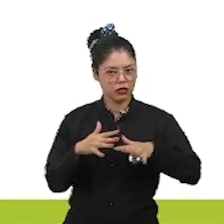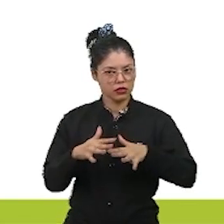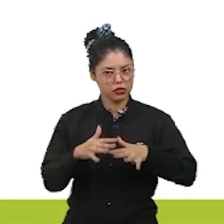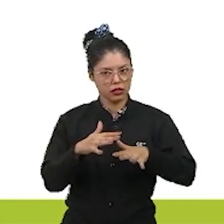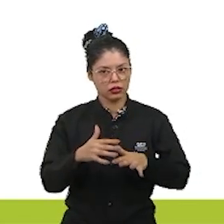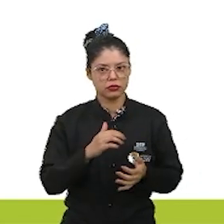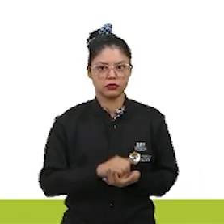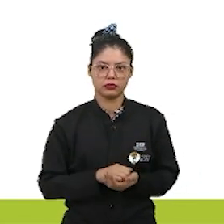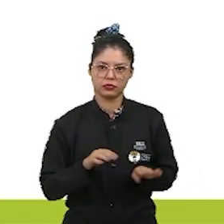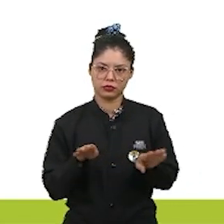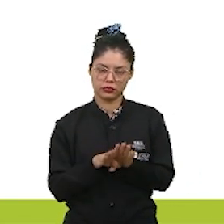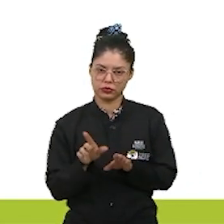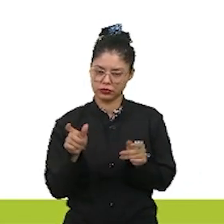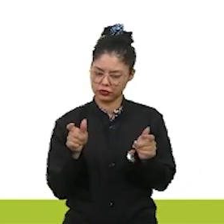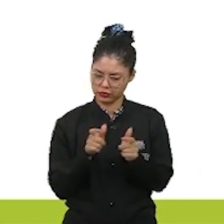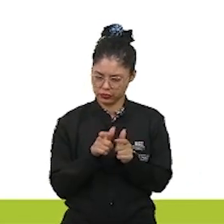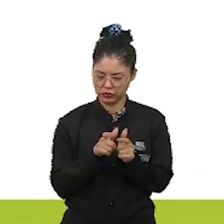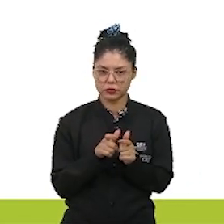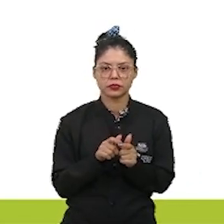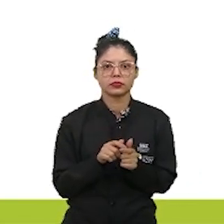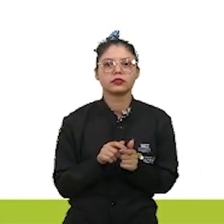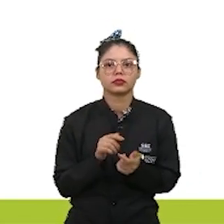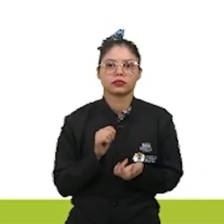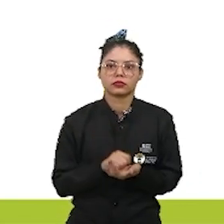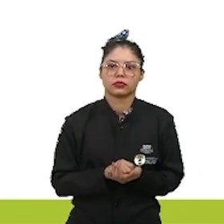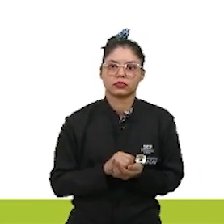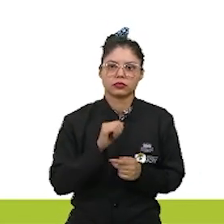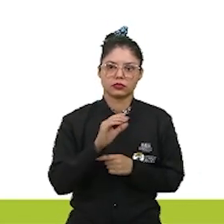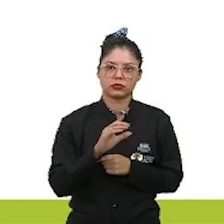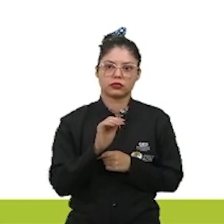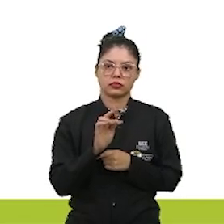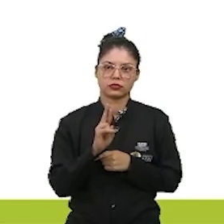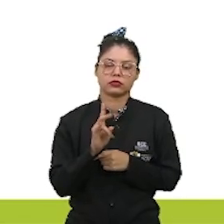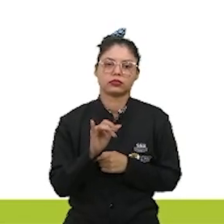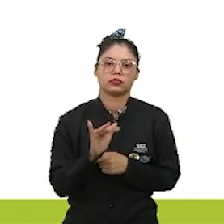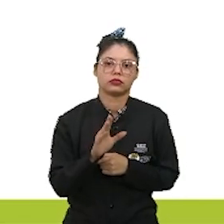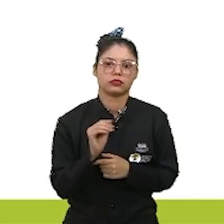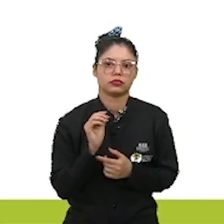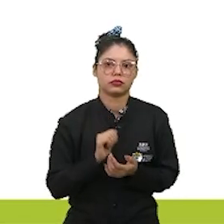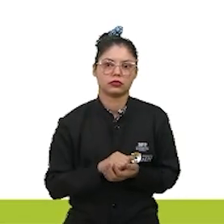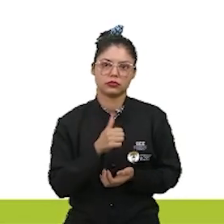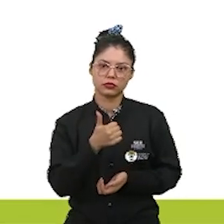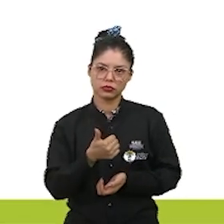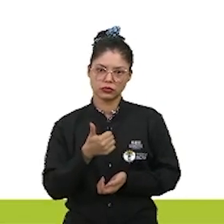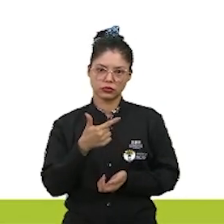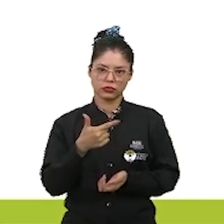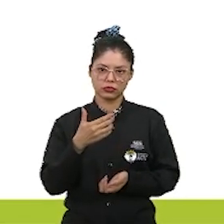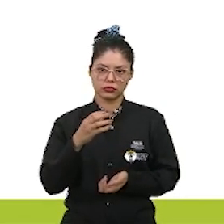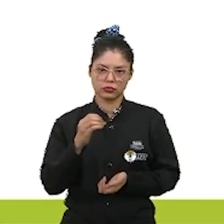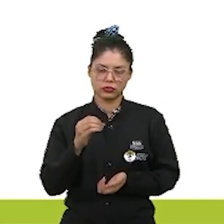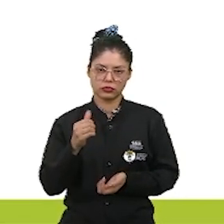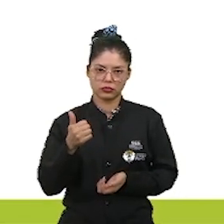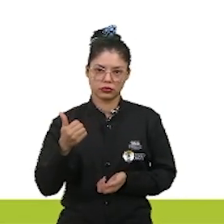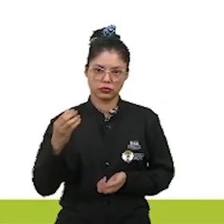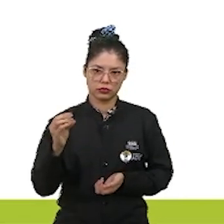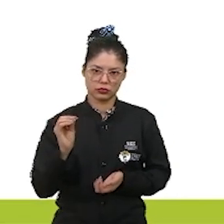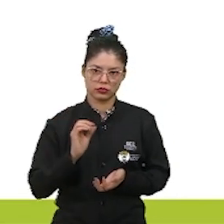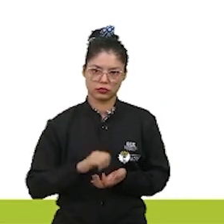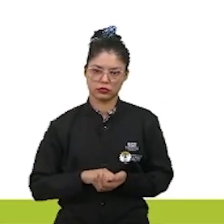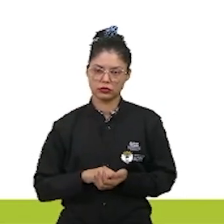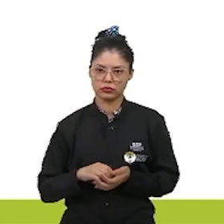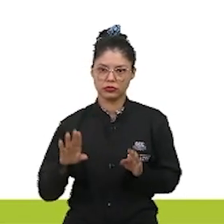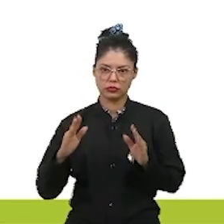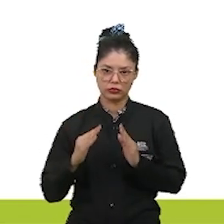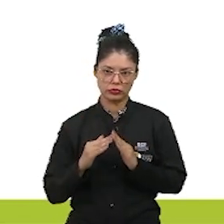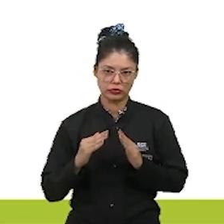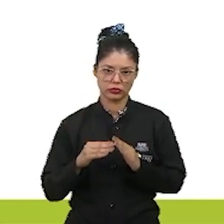que atingiu o pequeno país caribenho em 2010, eles receberam vistos de